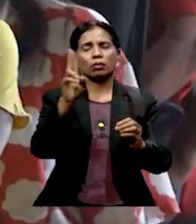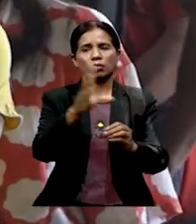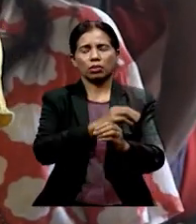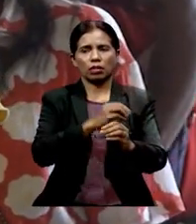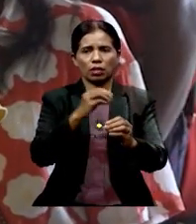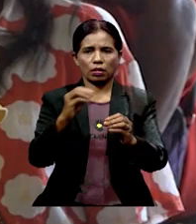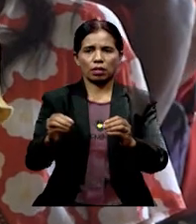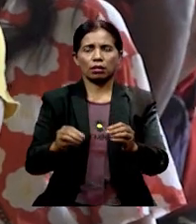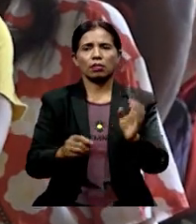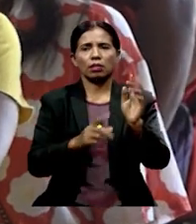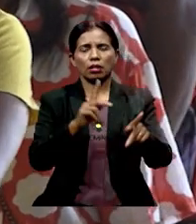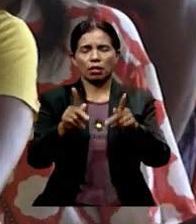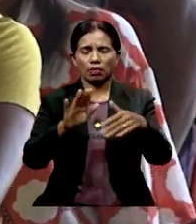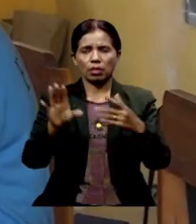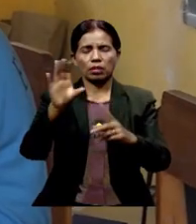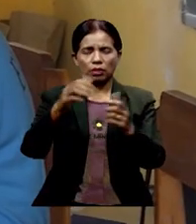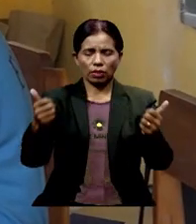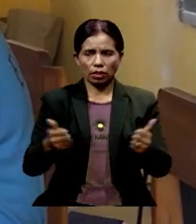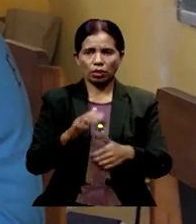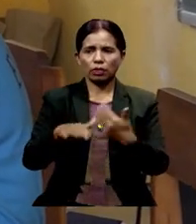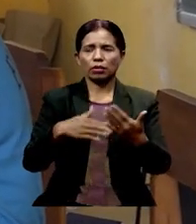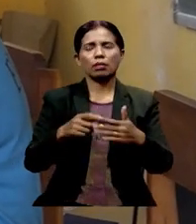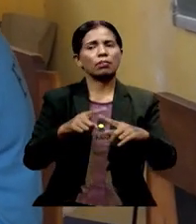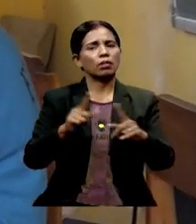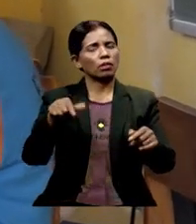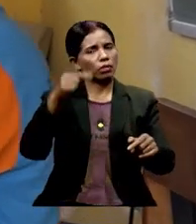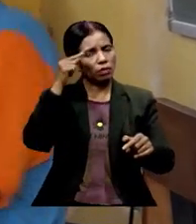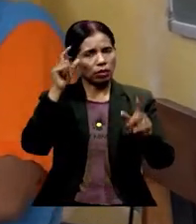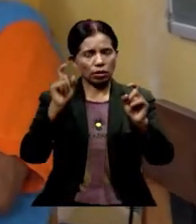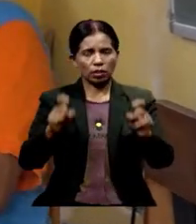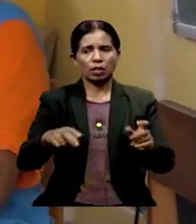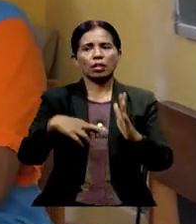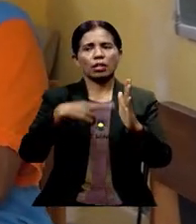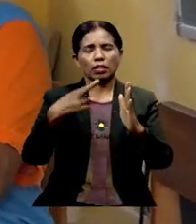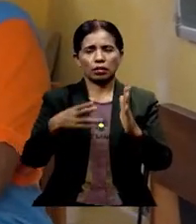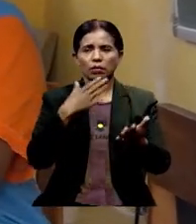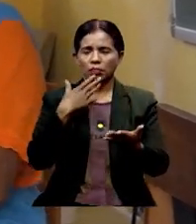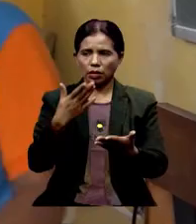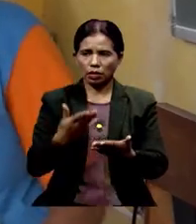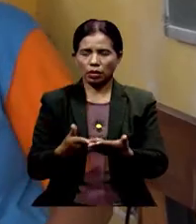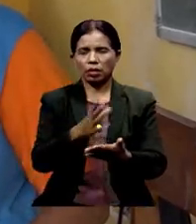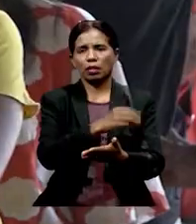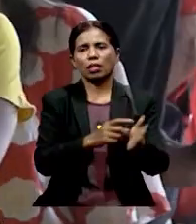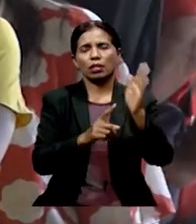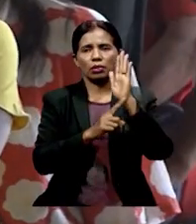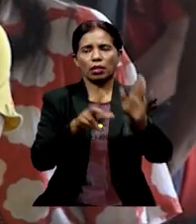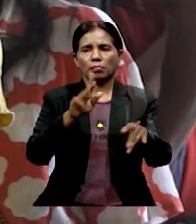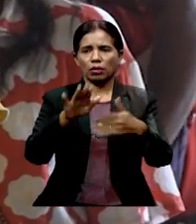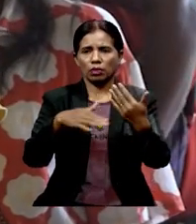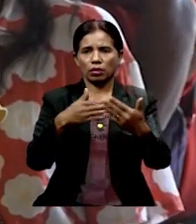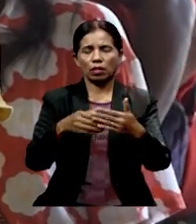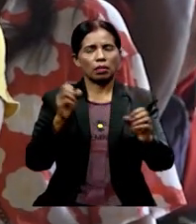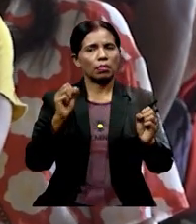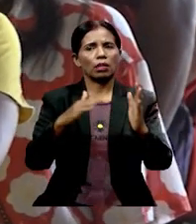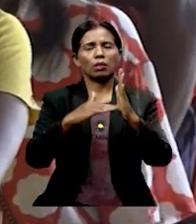fotografia ba delegado no sefi aldeia sira, mas be governo mak tem que cria mecanismo e de ne bediak a tu evita cidadão sira la bele contra a